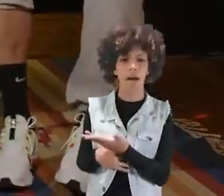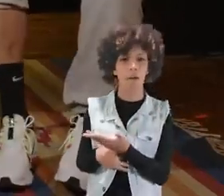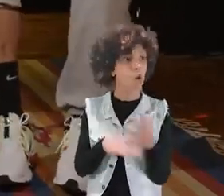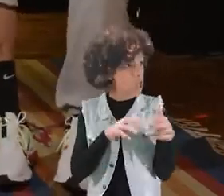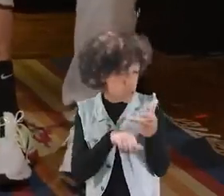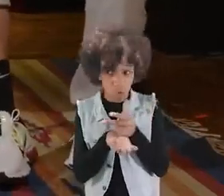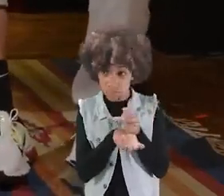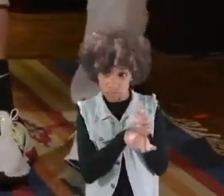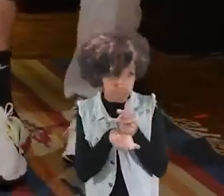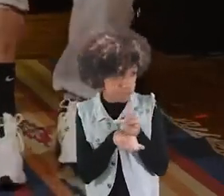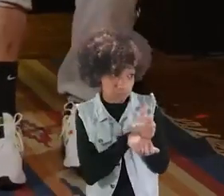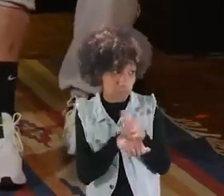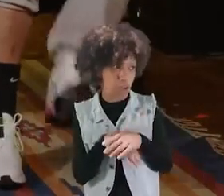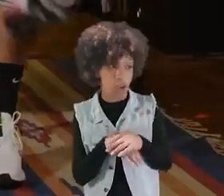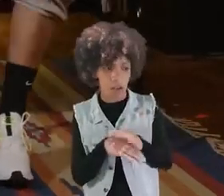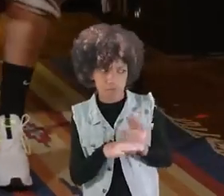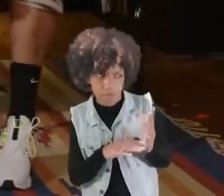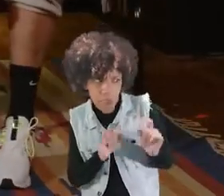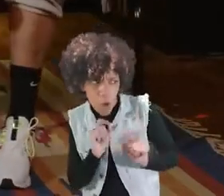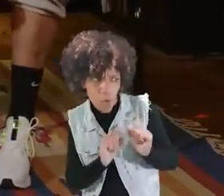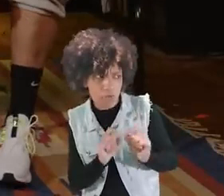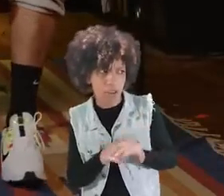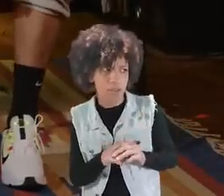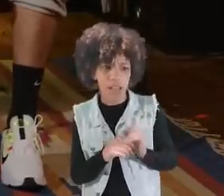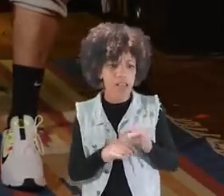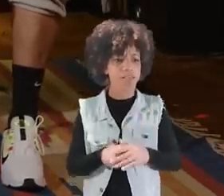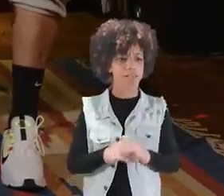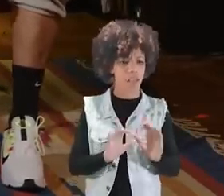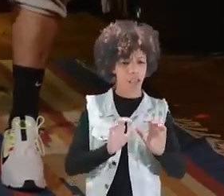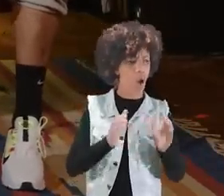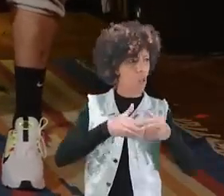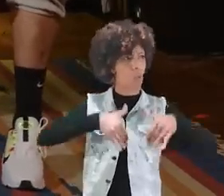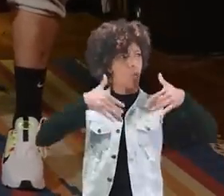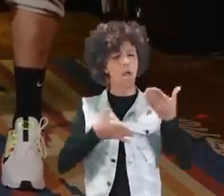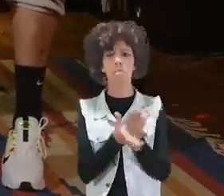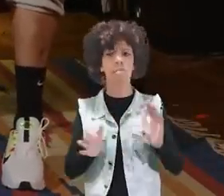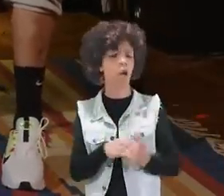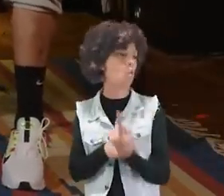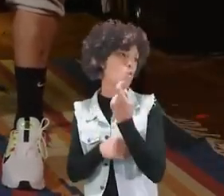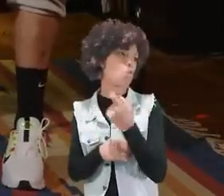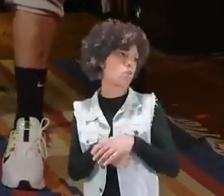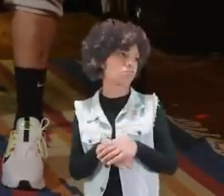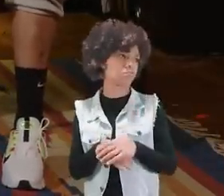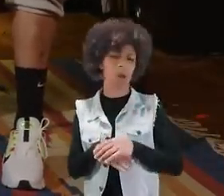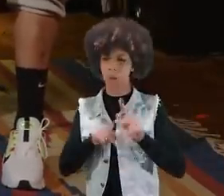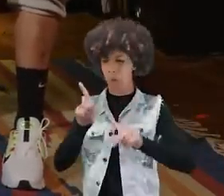aí tudo filmadinho alguma coisa se torcida nenhuma imagina a única que saiu uma para ele